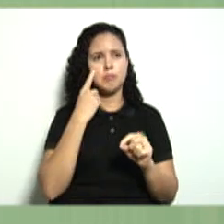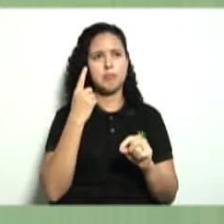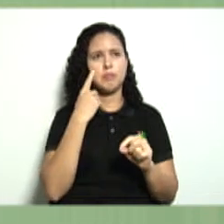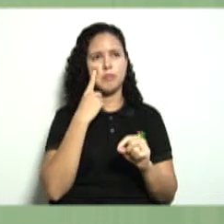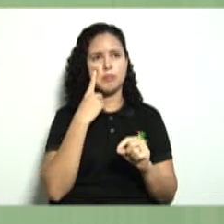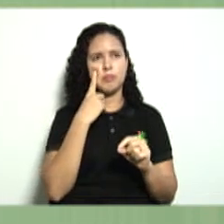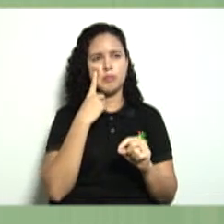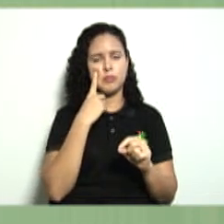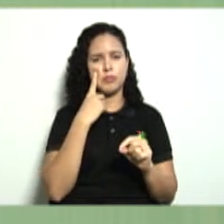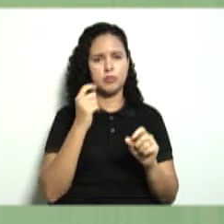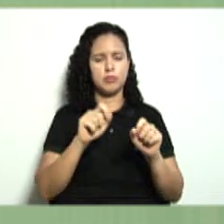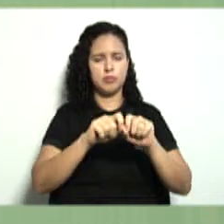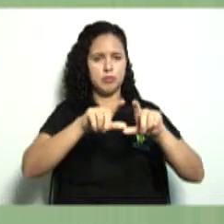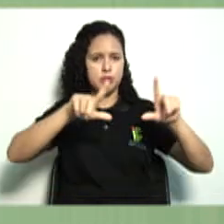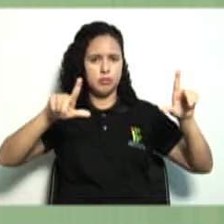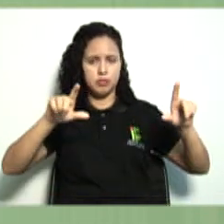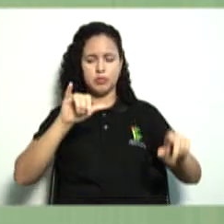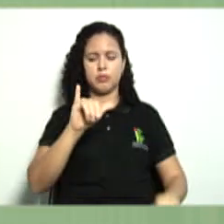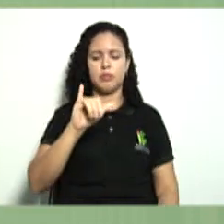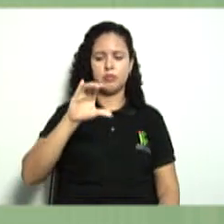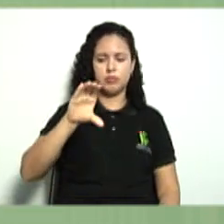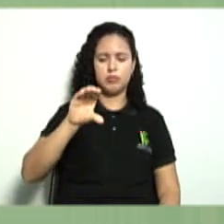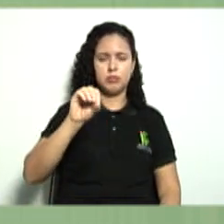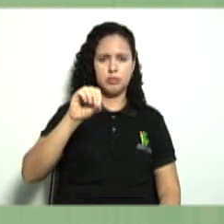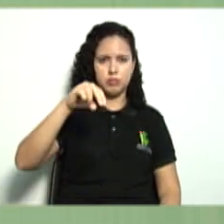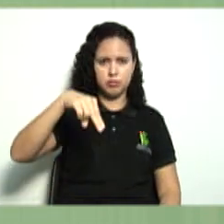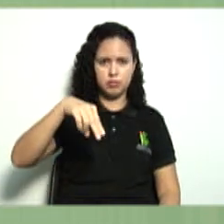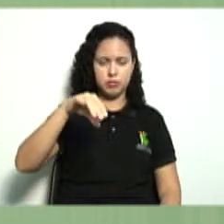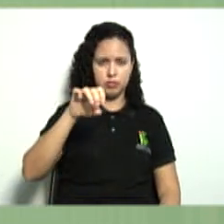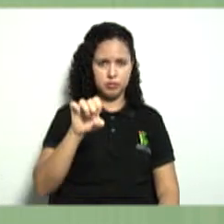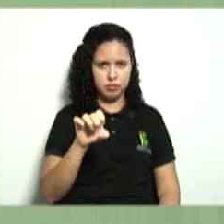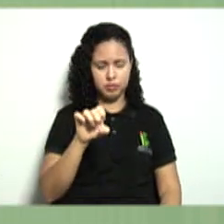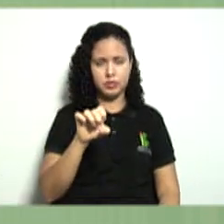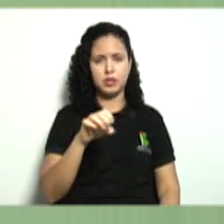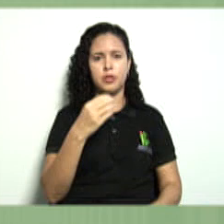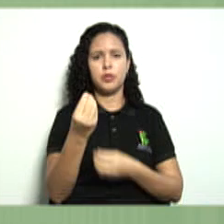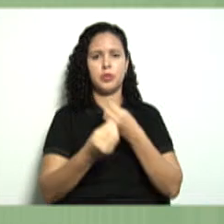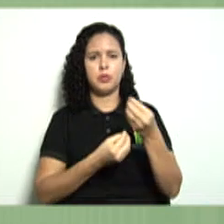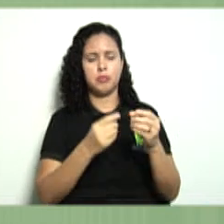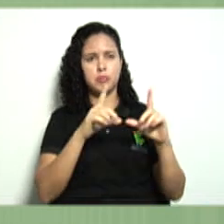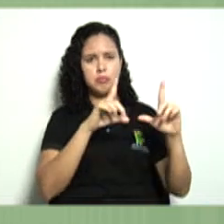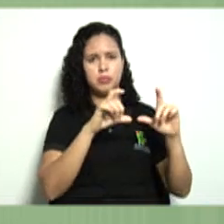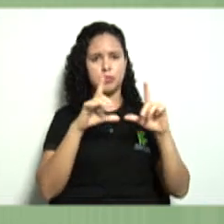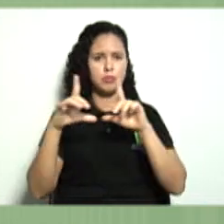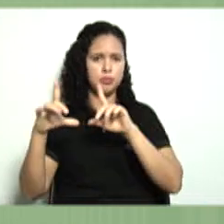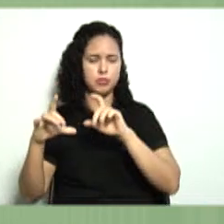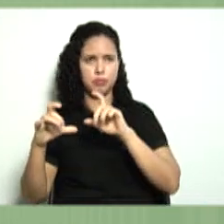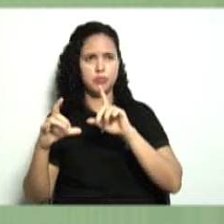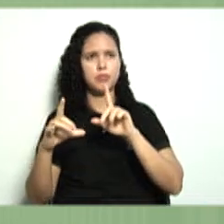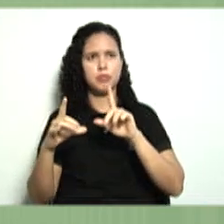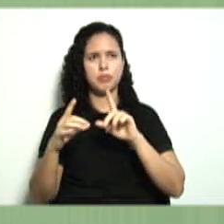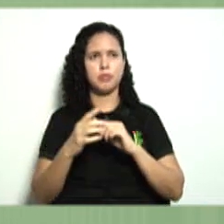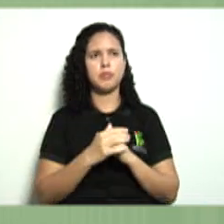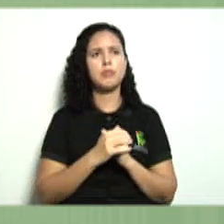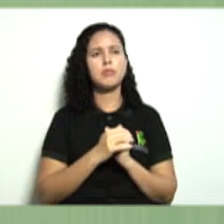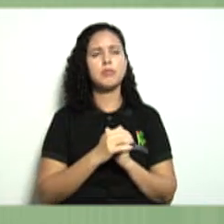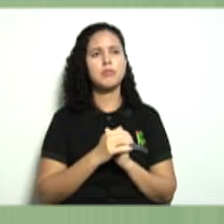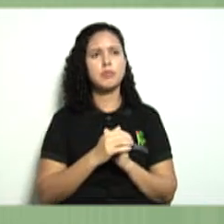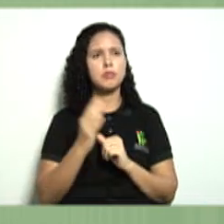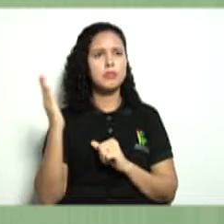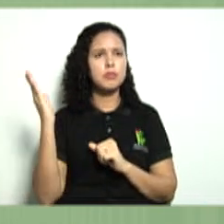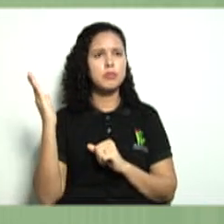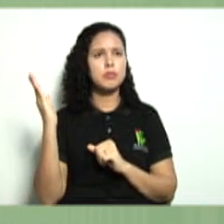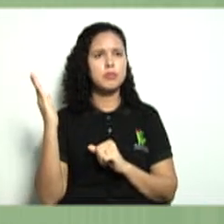uma pasta, o que é um ícone de um arquivo comum, que no caso daí é um arquivo aí de texto, certo? Mas isso daqui